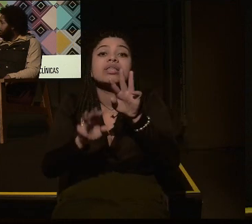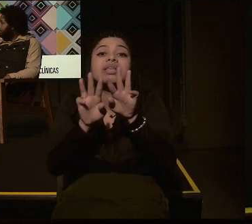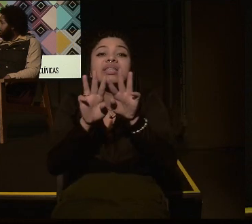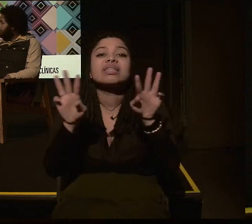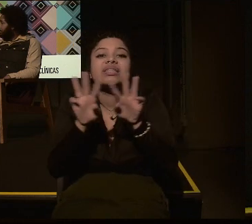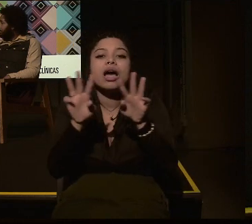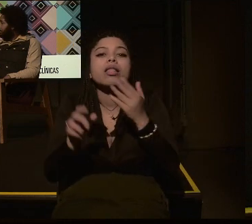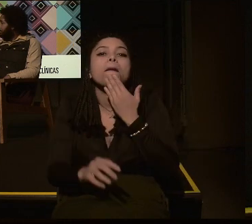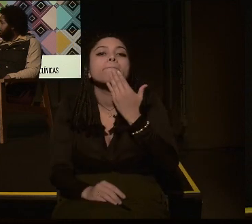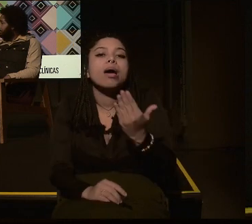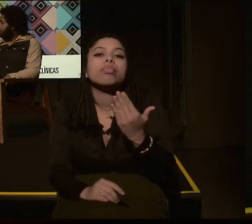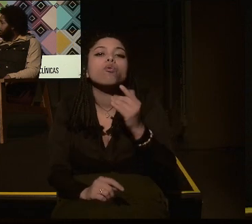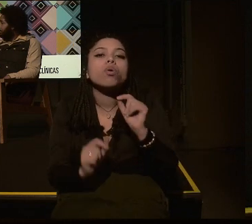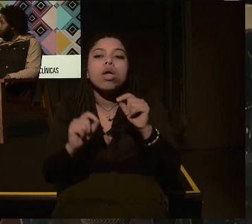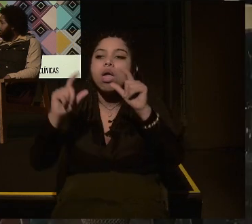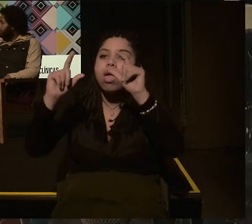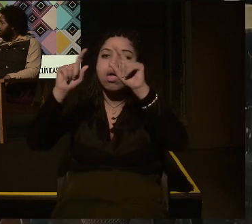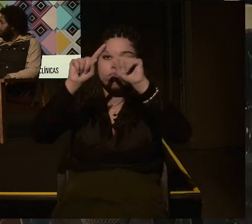Né?